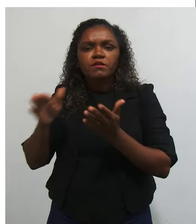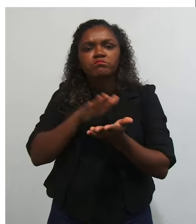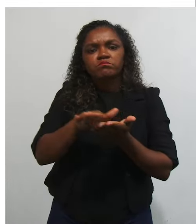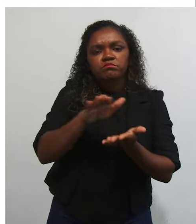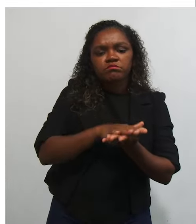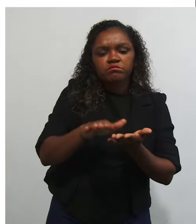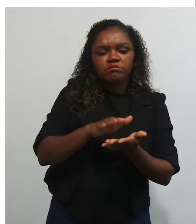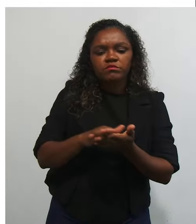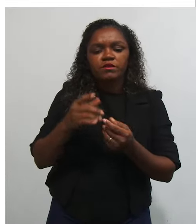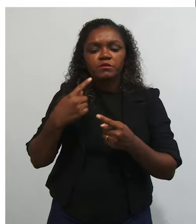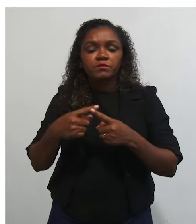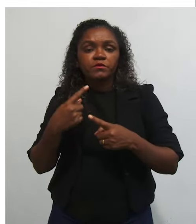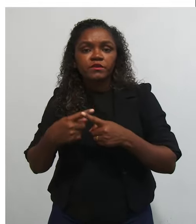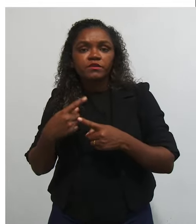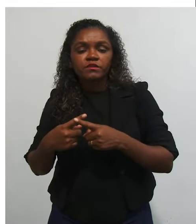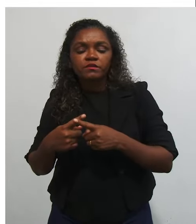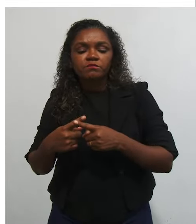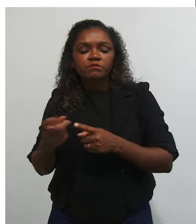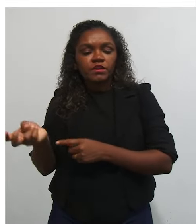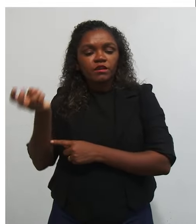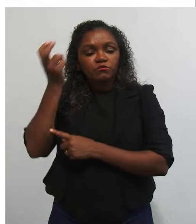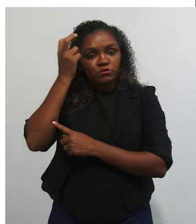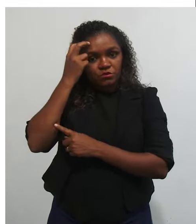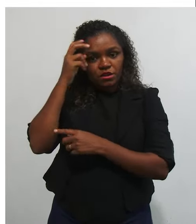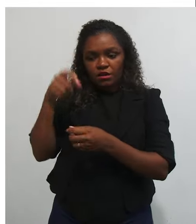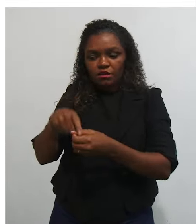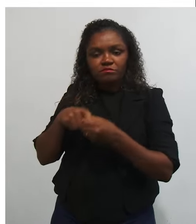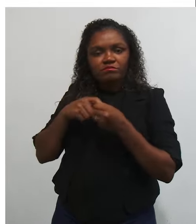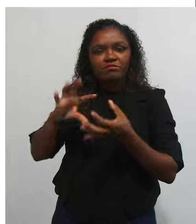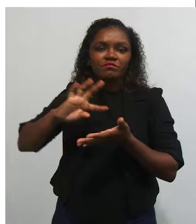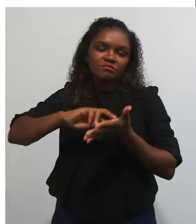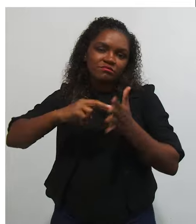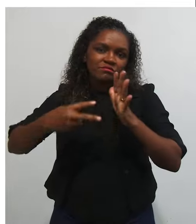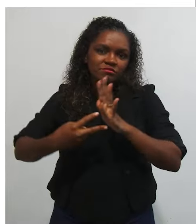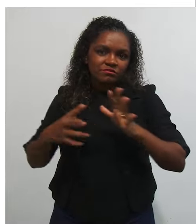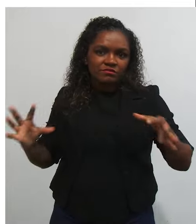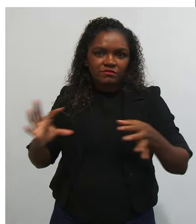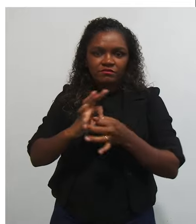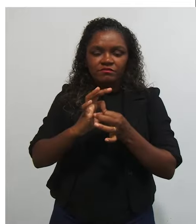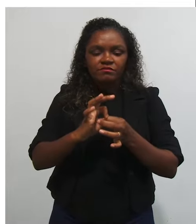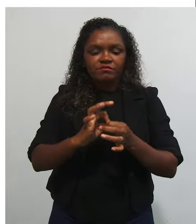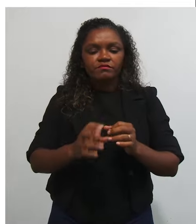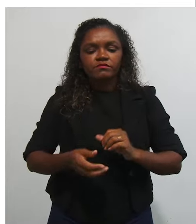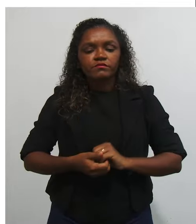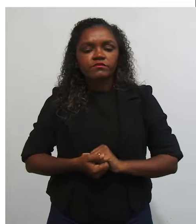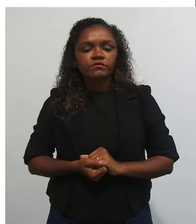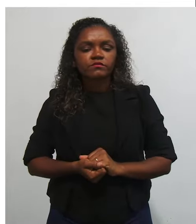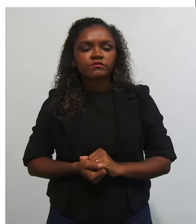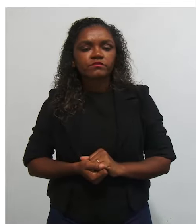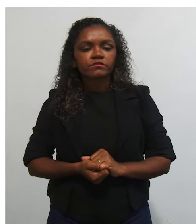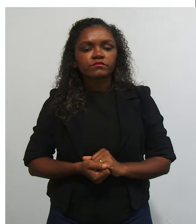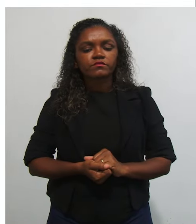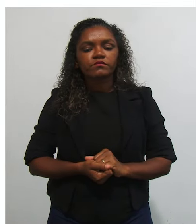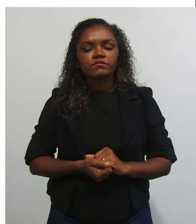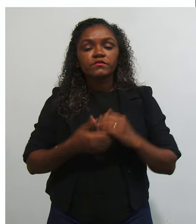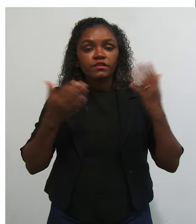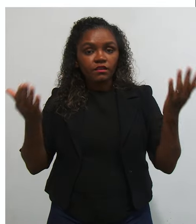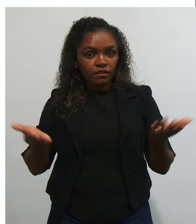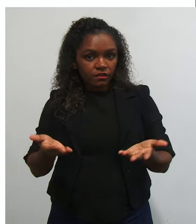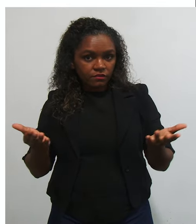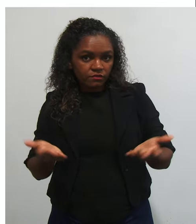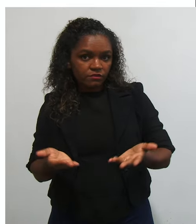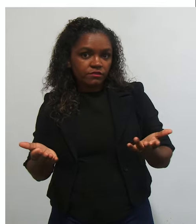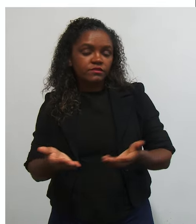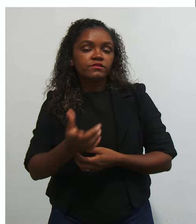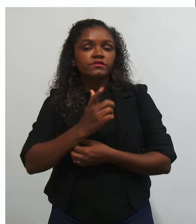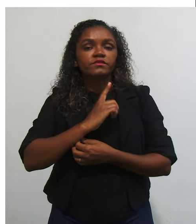utilizando uma subfunção atípica, que é usando, no caso, difusão cultural. Bom, agora